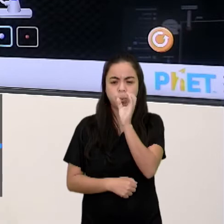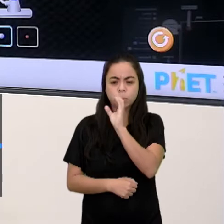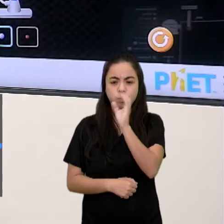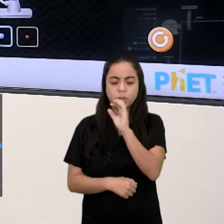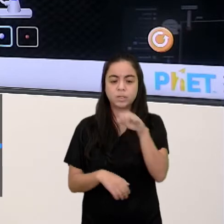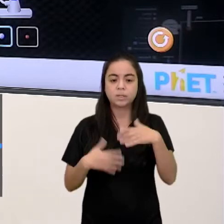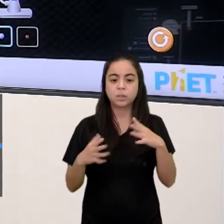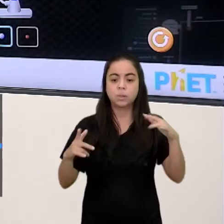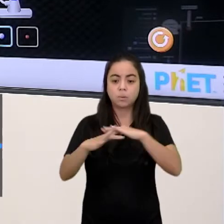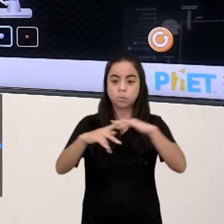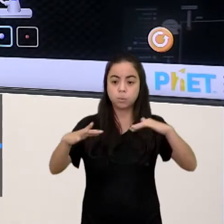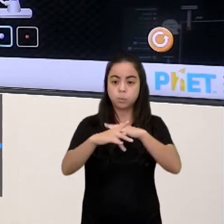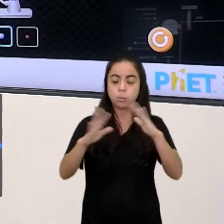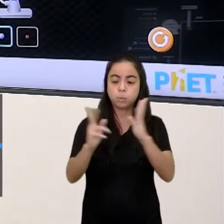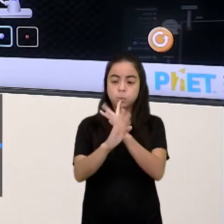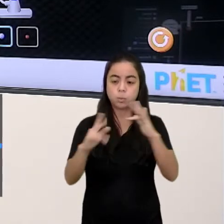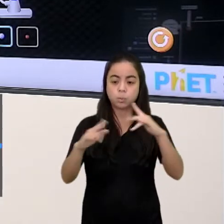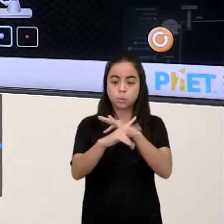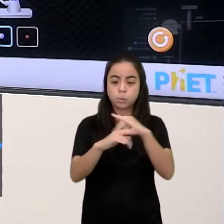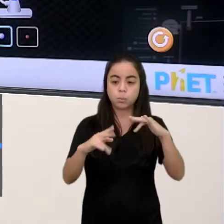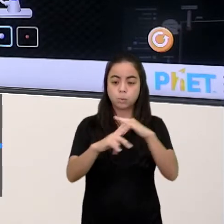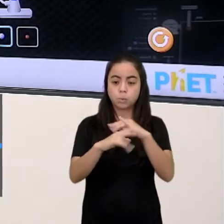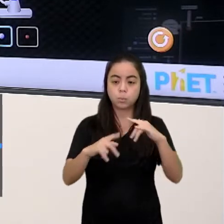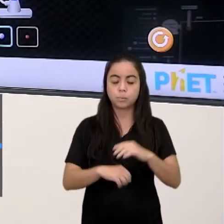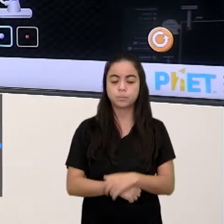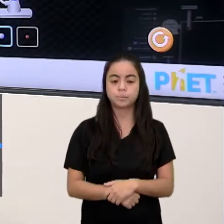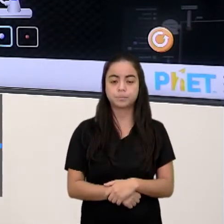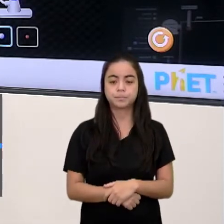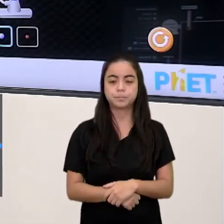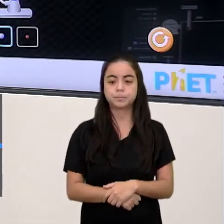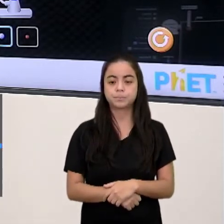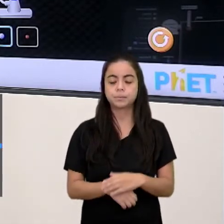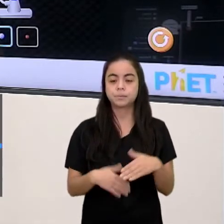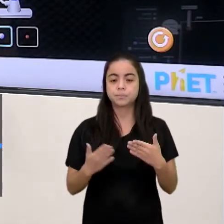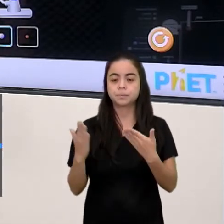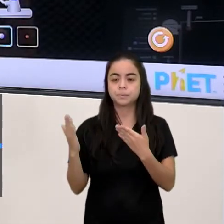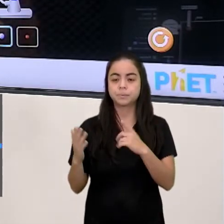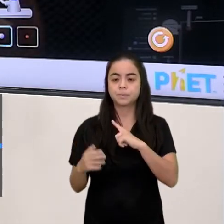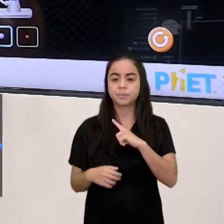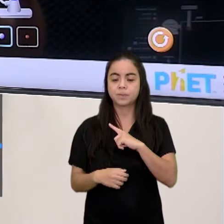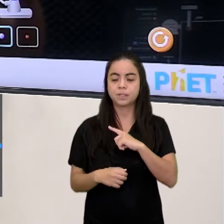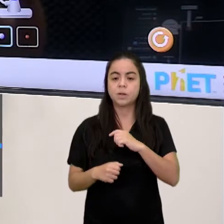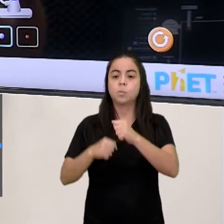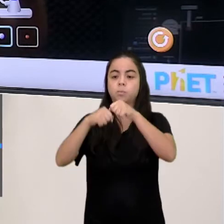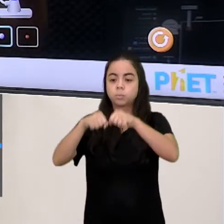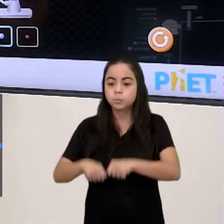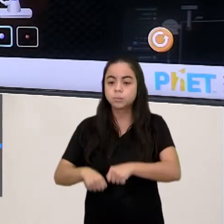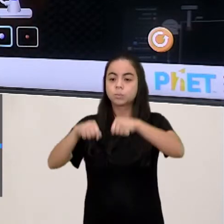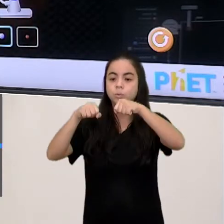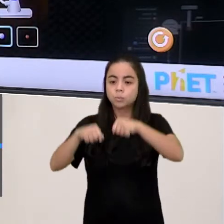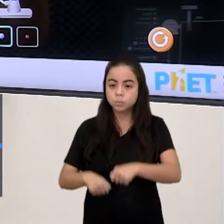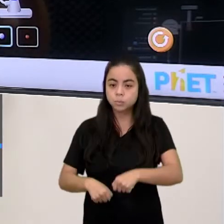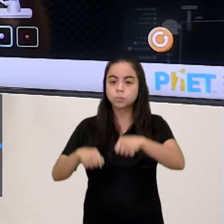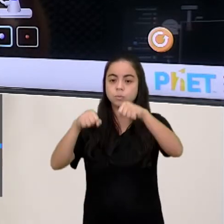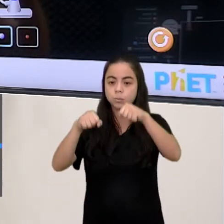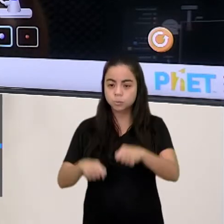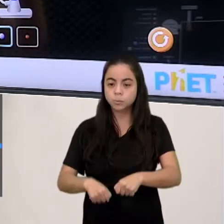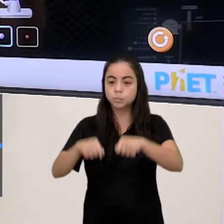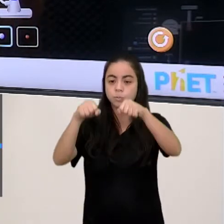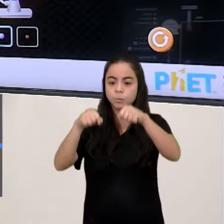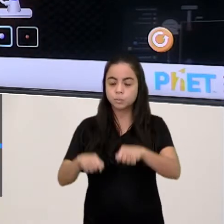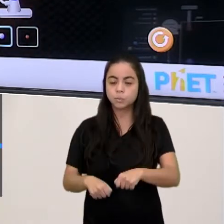ele mexe, ele movimenta mais, tá? E aqui, ó, o que a gente tem? Uma bomba, a gente mexe na bomba e